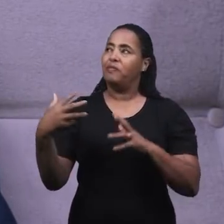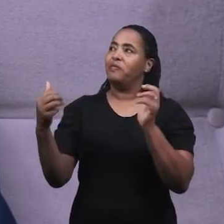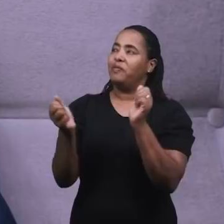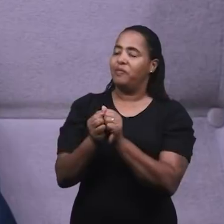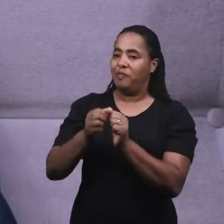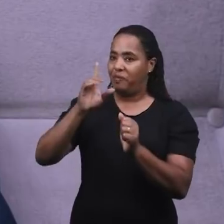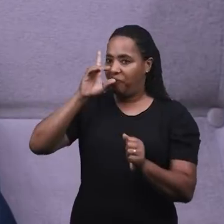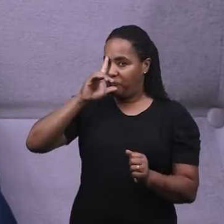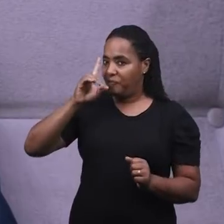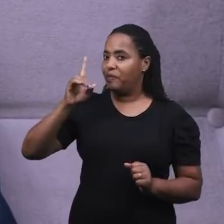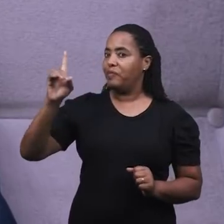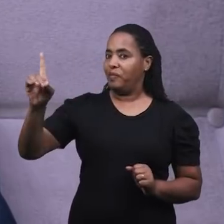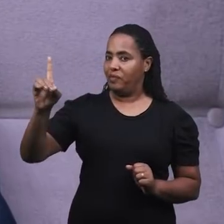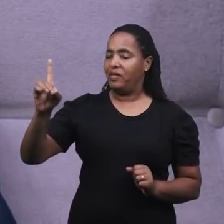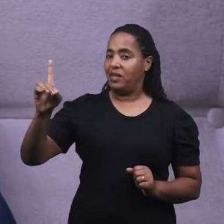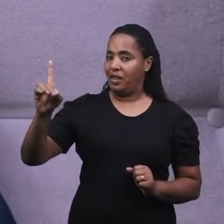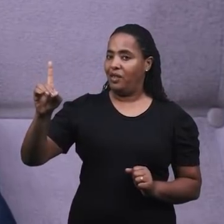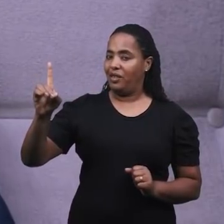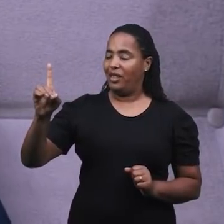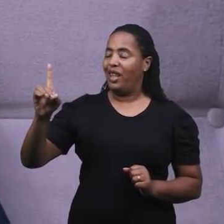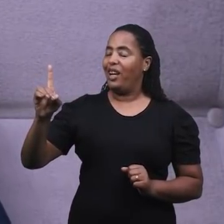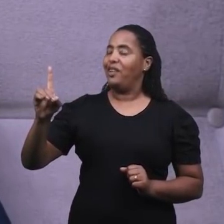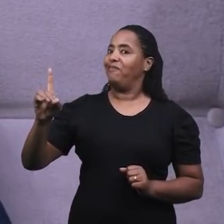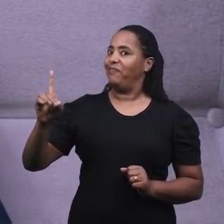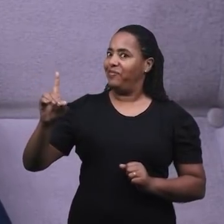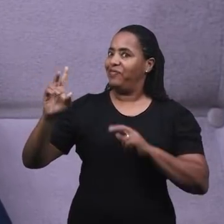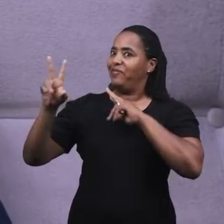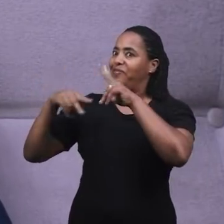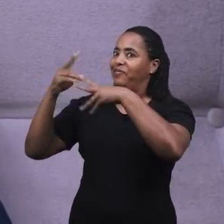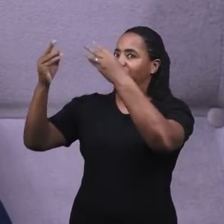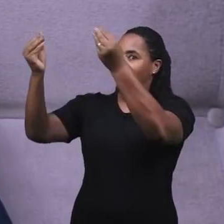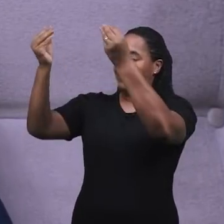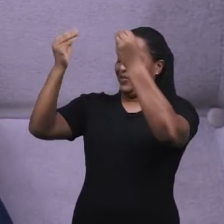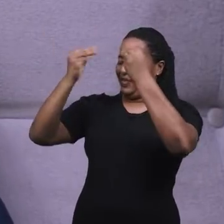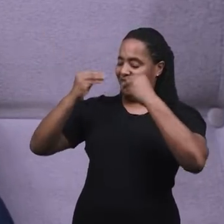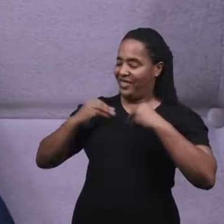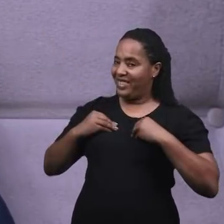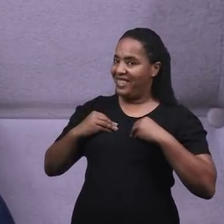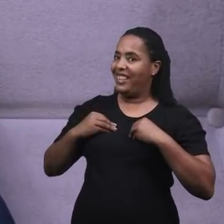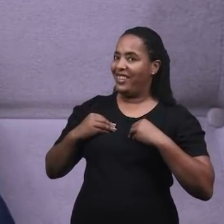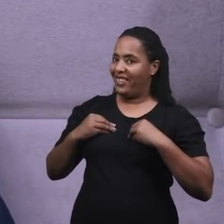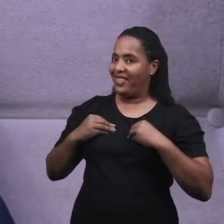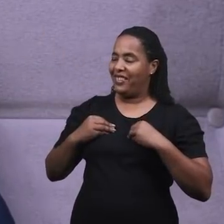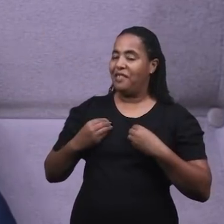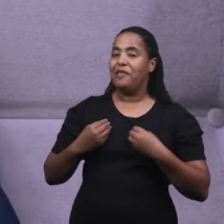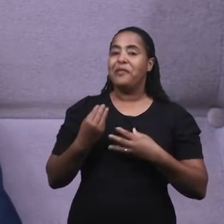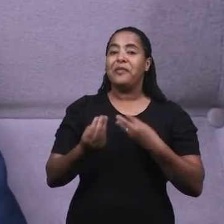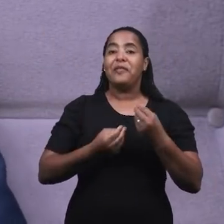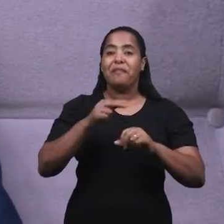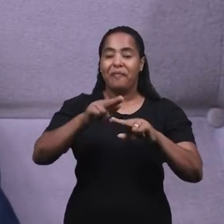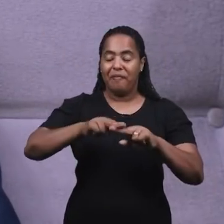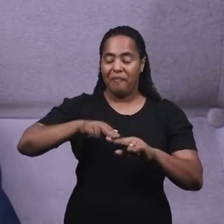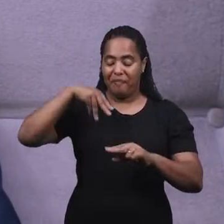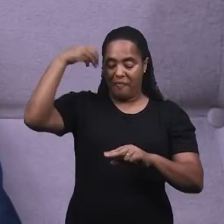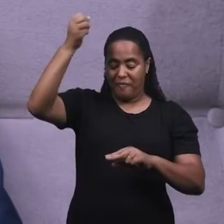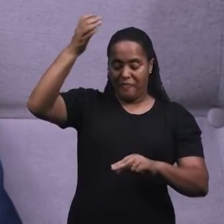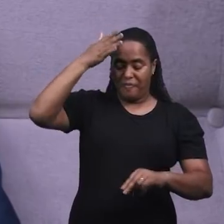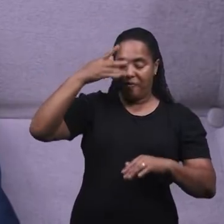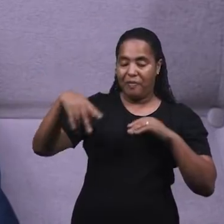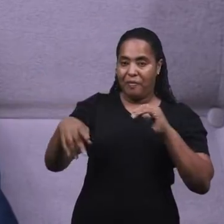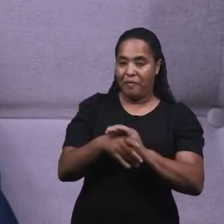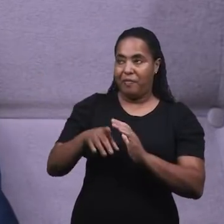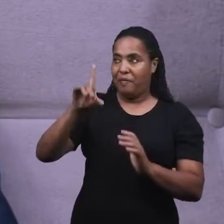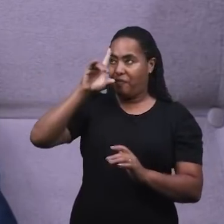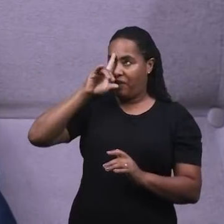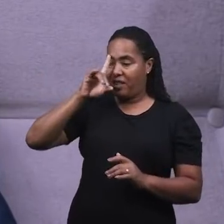Deus. E isto nos foi dado, outorgado pela graça de Deus,